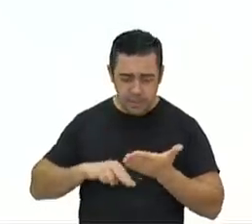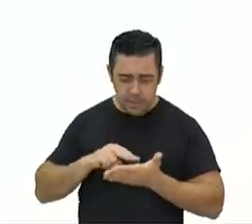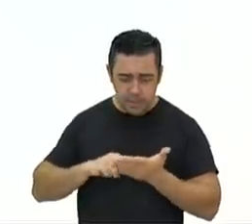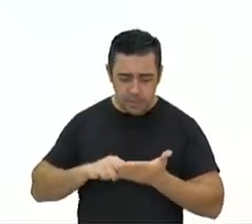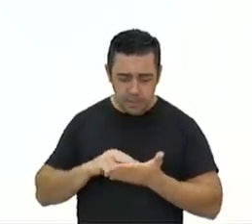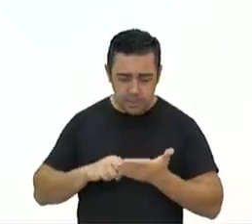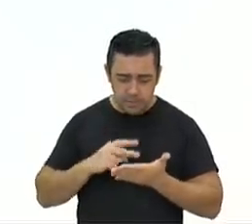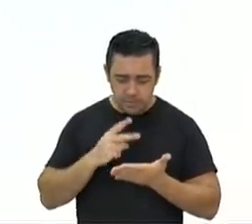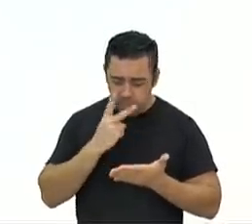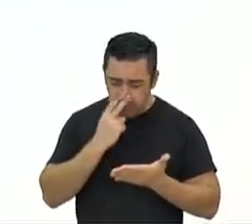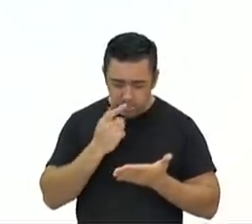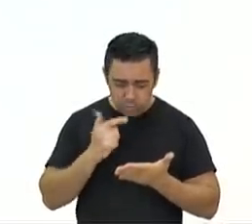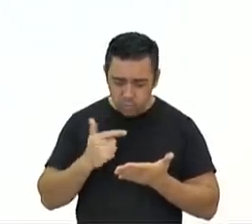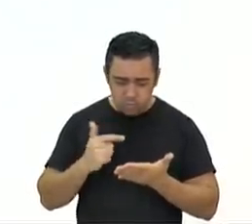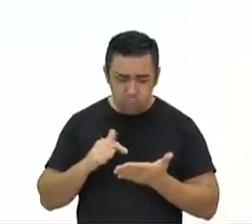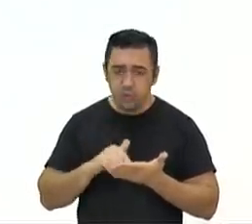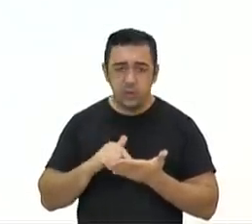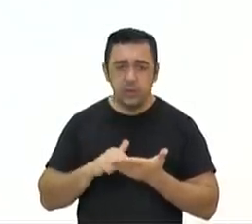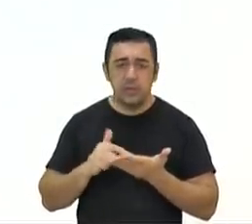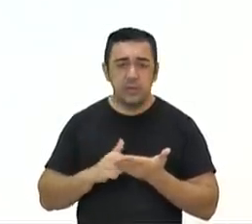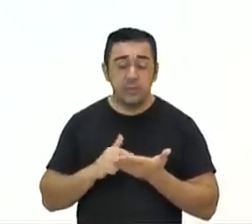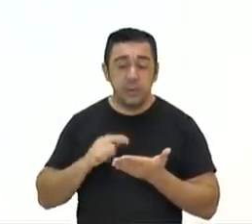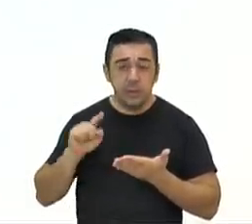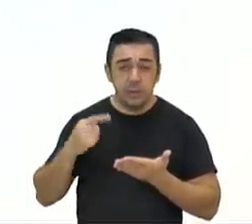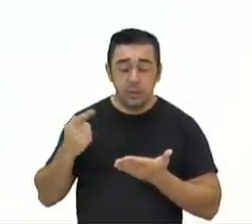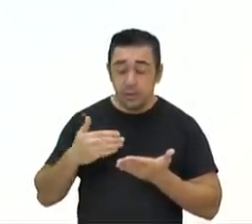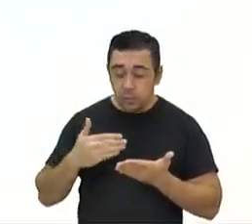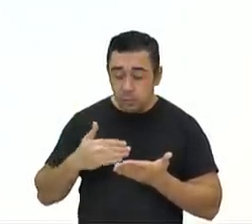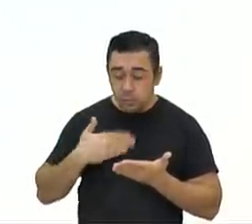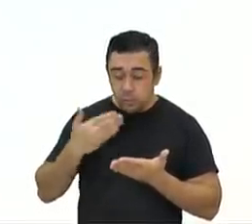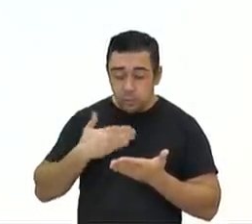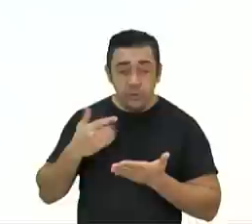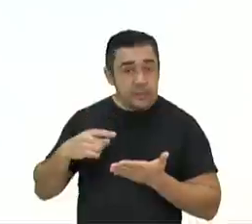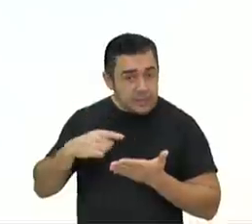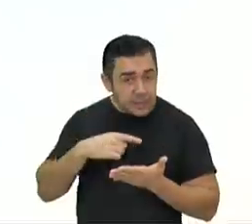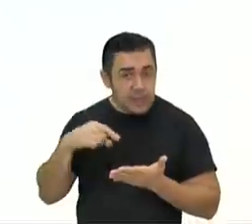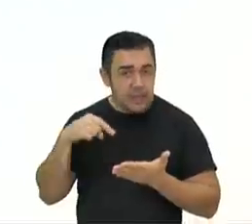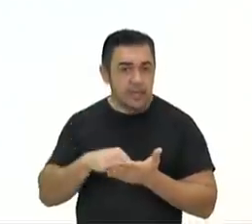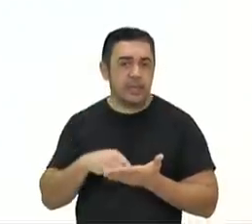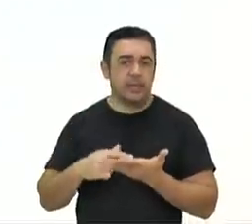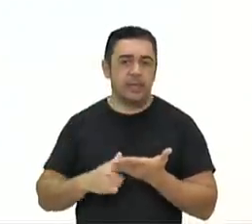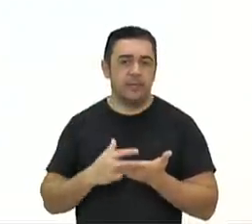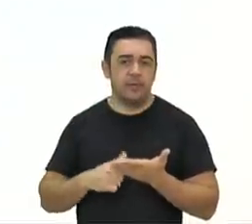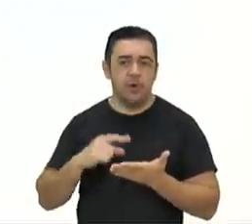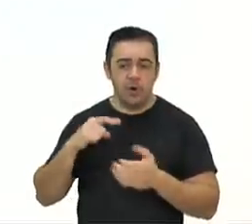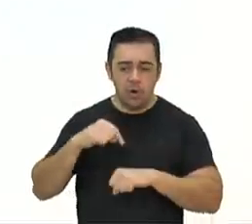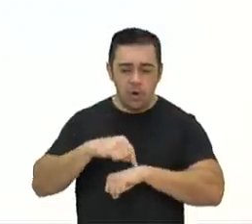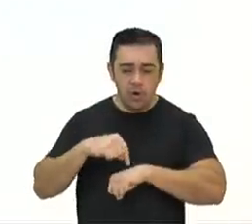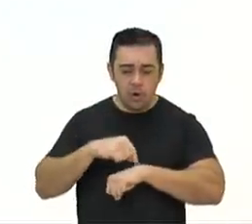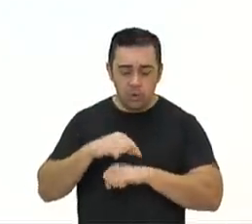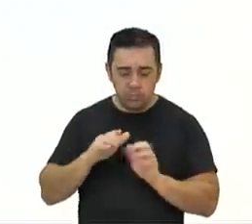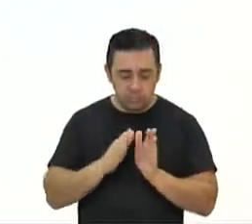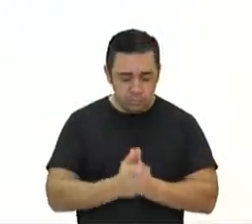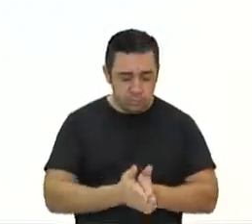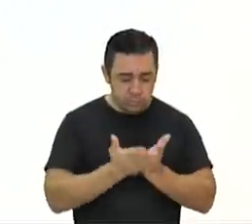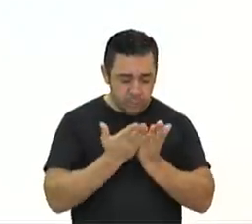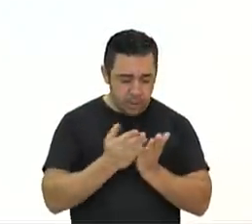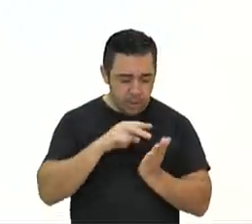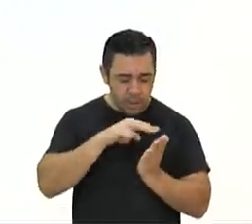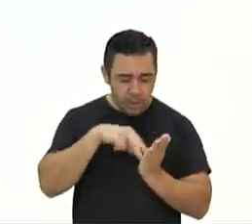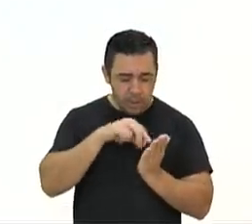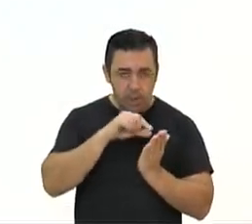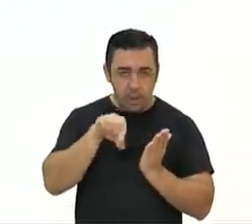o tinha, só para depois ter o susto de o ter. Horas depois, abri-o. Li algumas